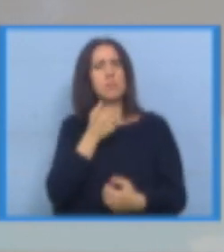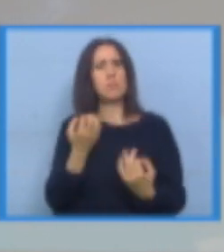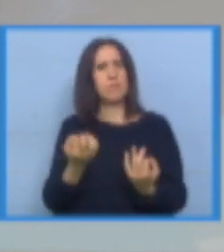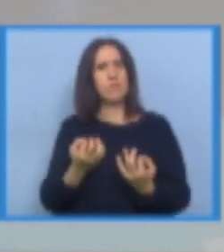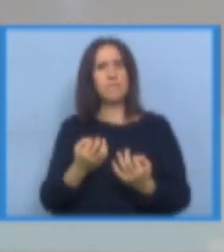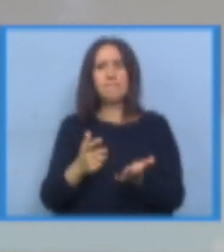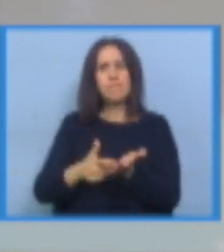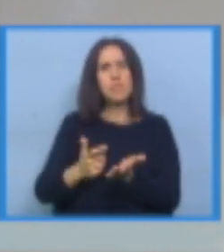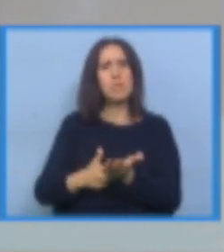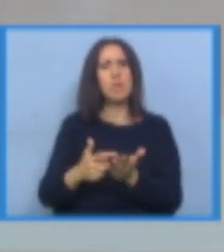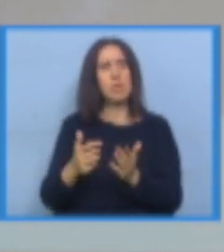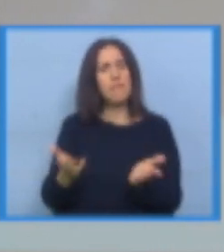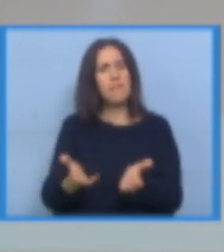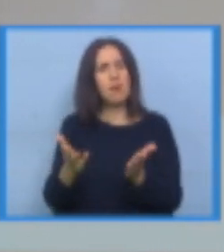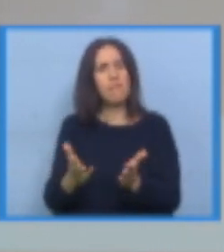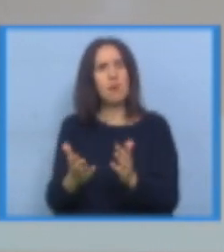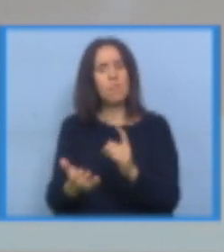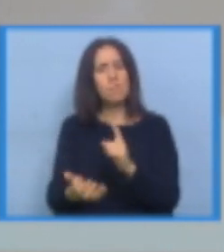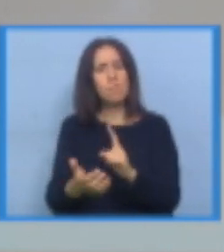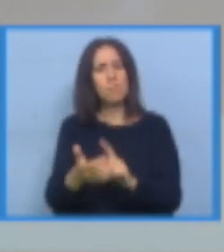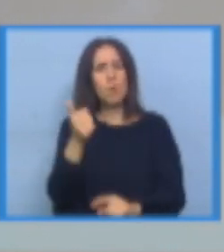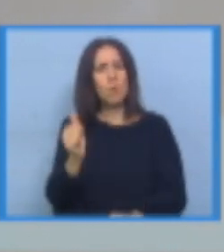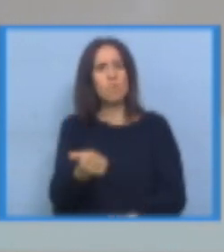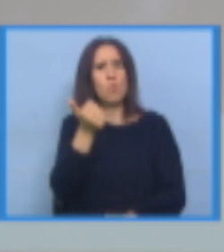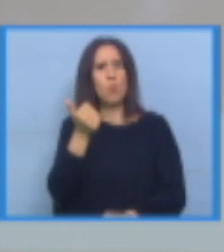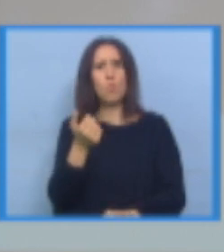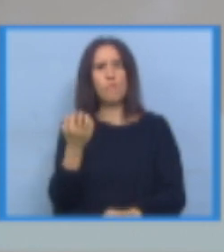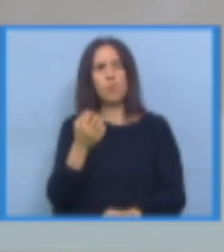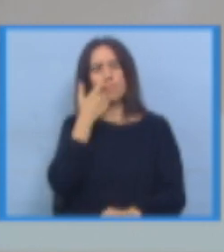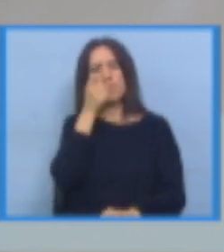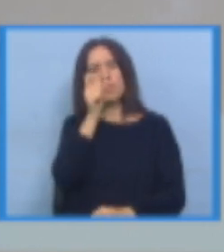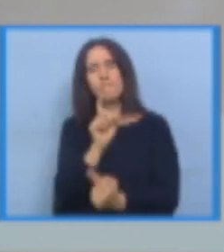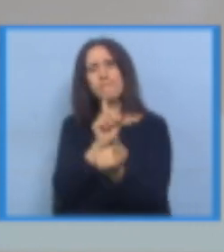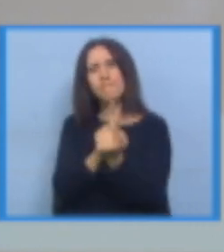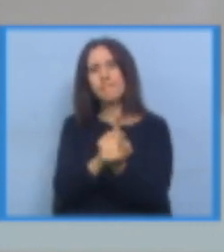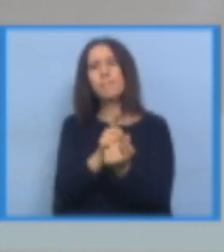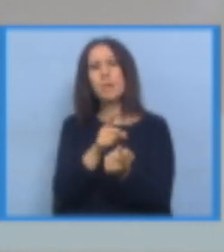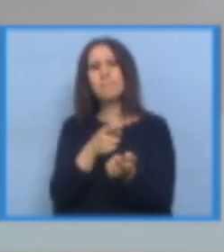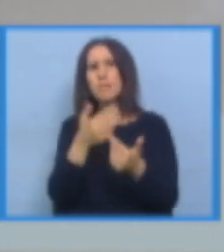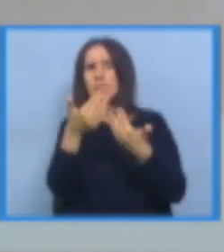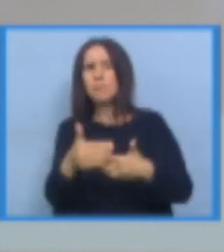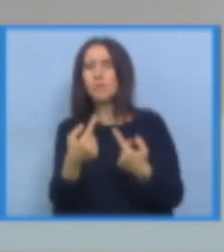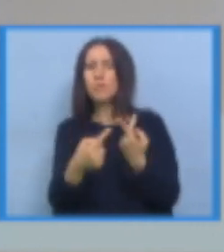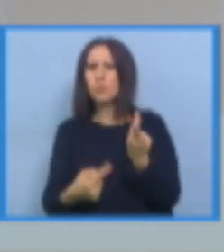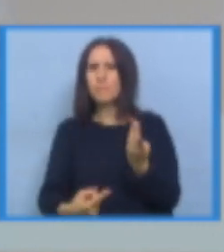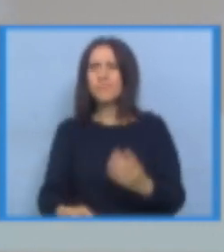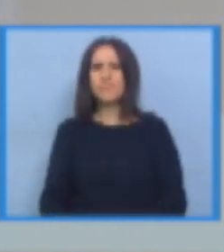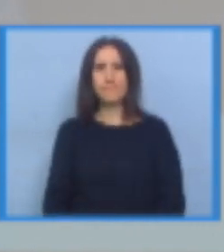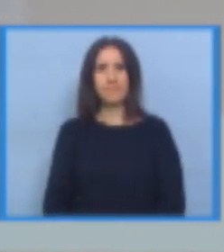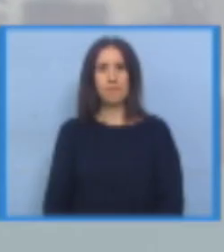é a necessidade de vencer, a necessidade de ir ao encontro do outro para estabelecer limites, etc, etc.